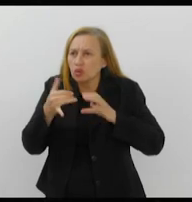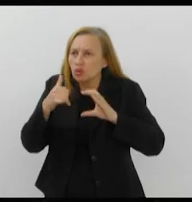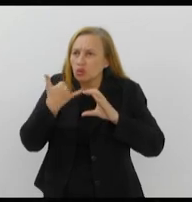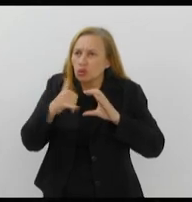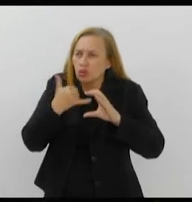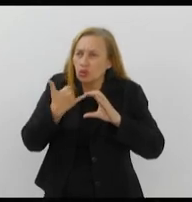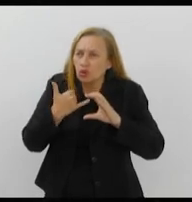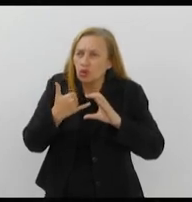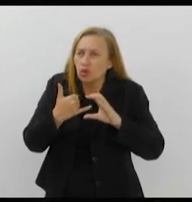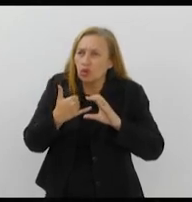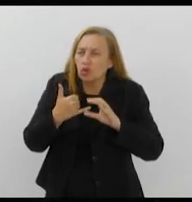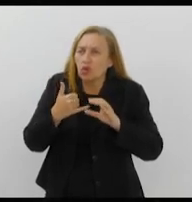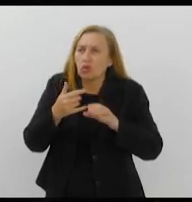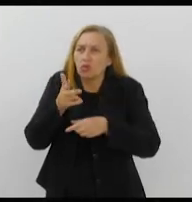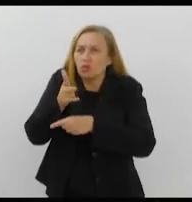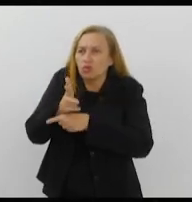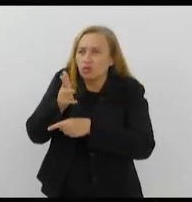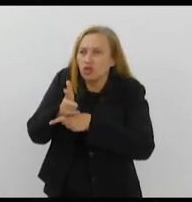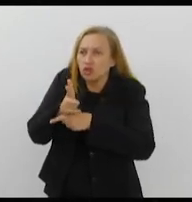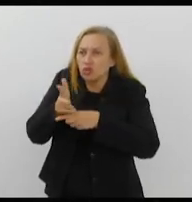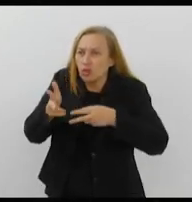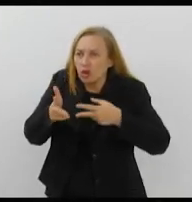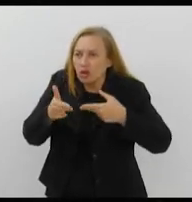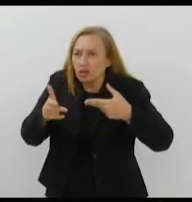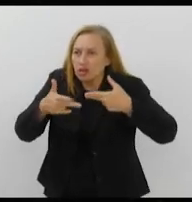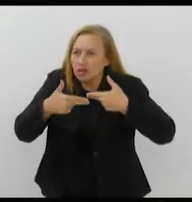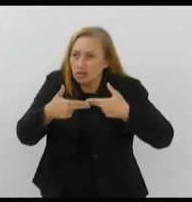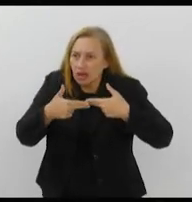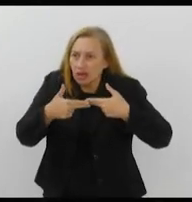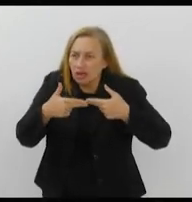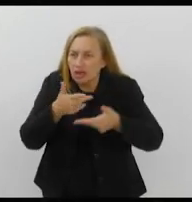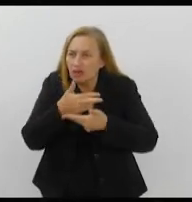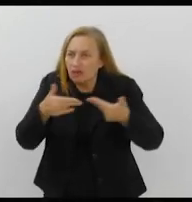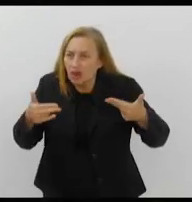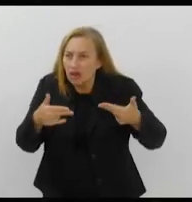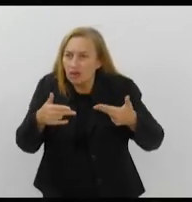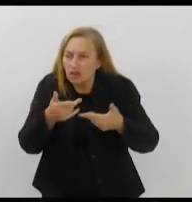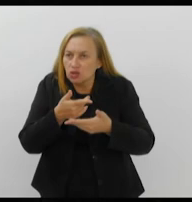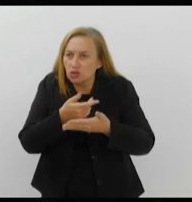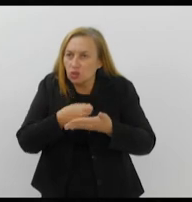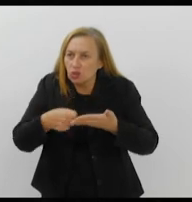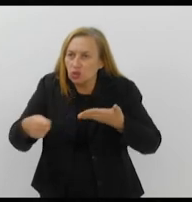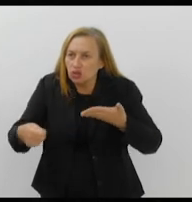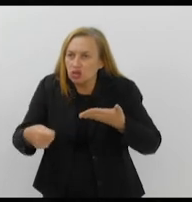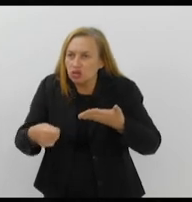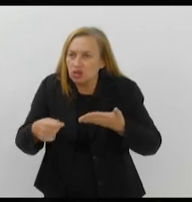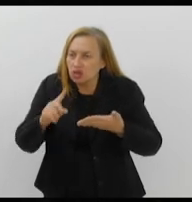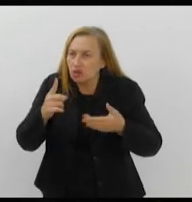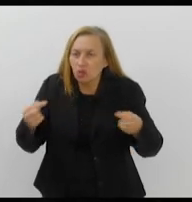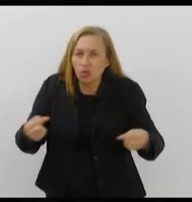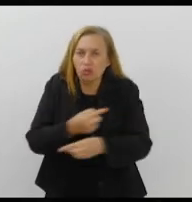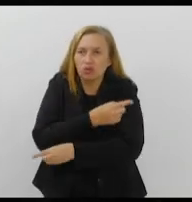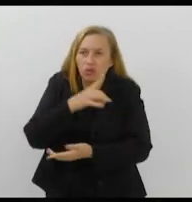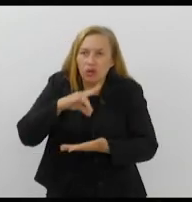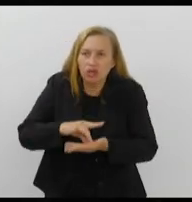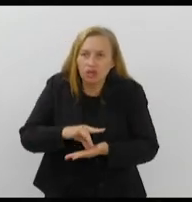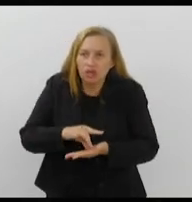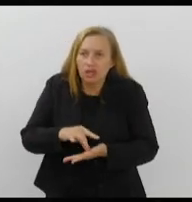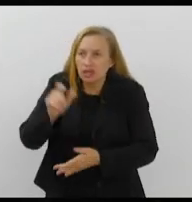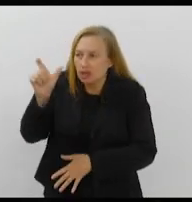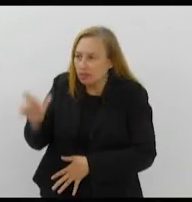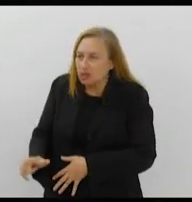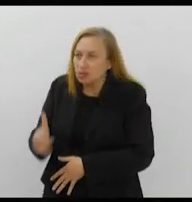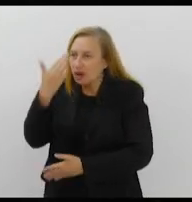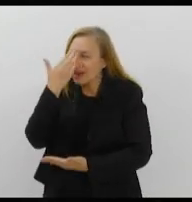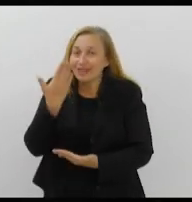vídeo editado e com um monte de coisa escrita que não corresponde à realidade. E a pessoa